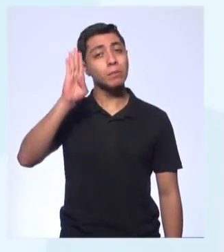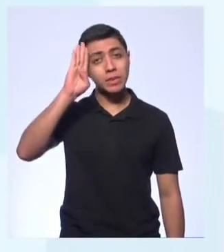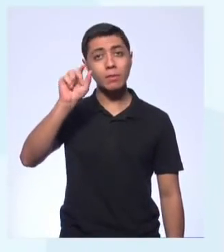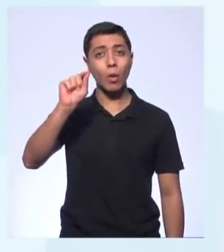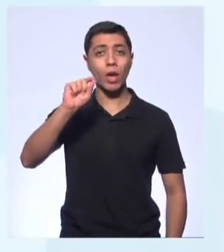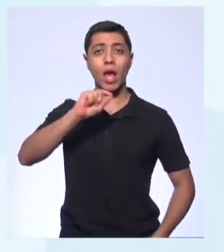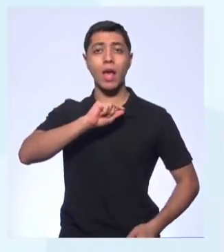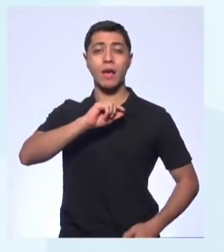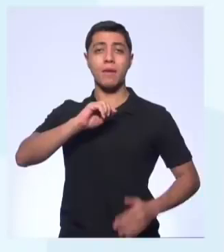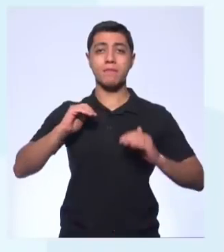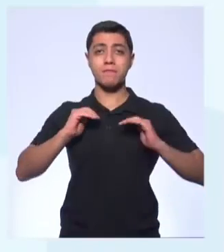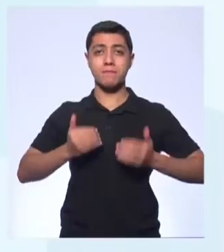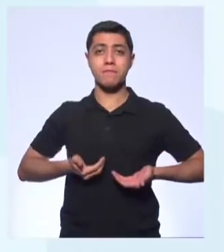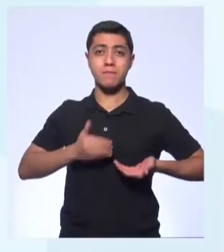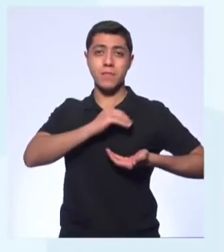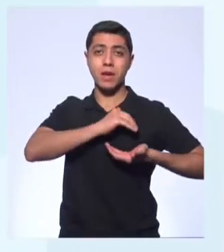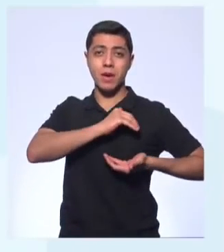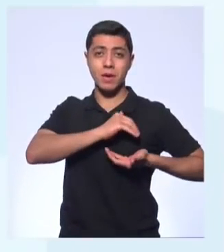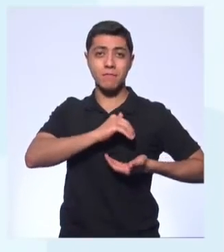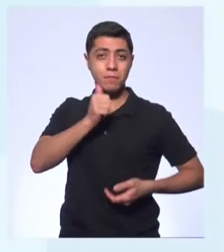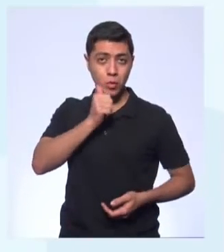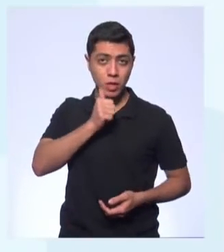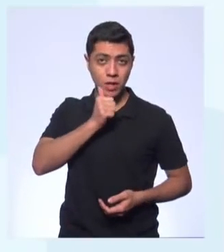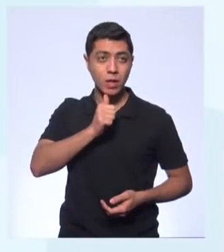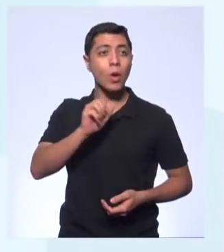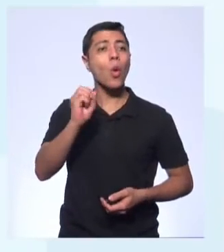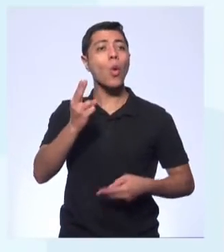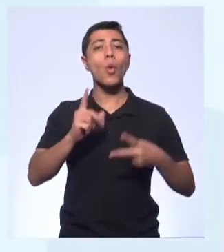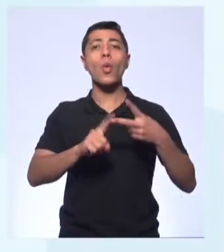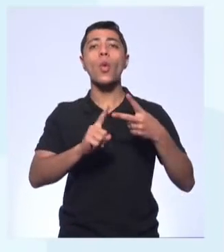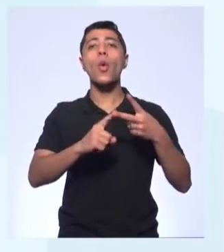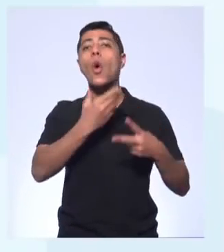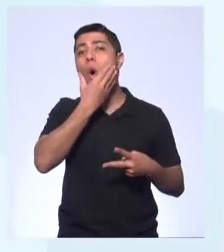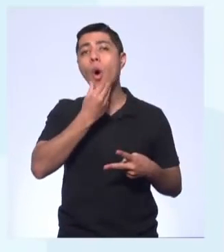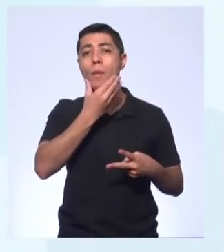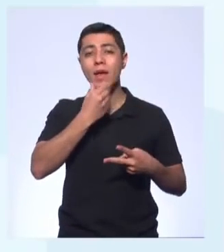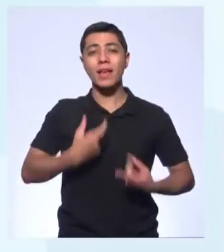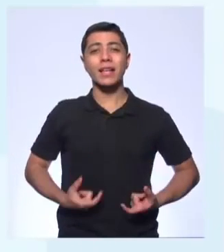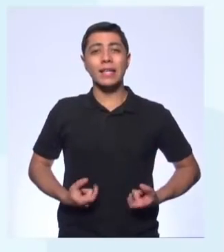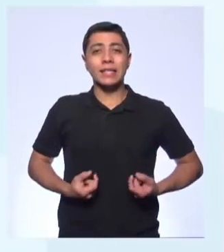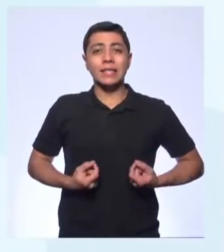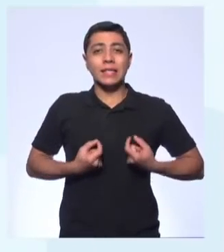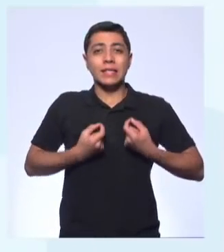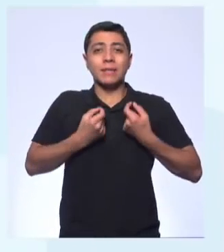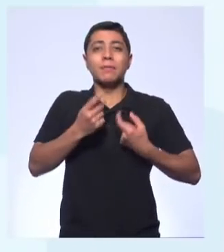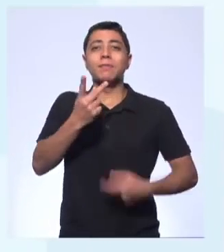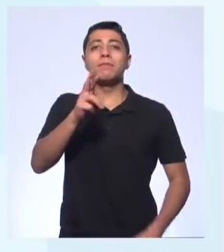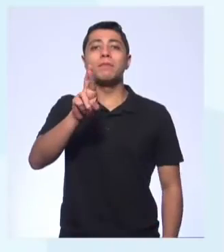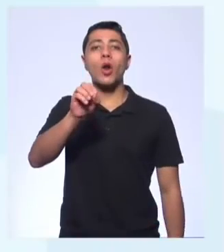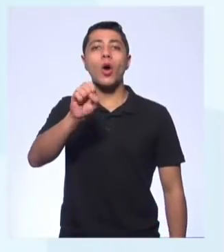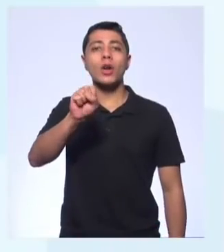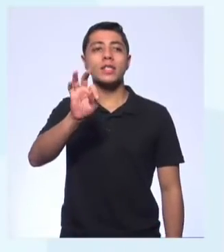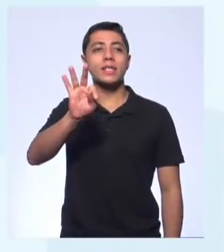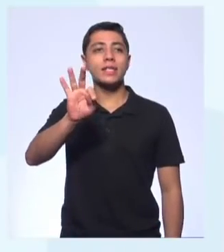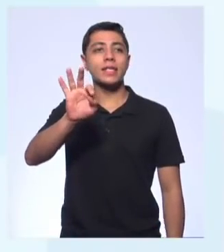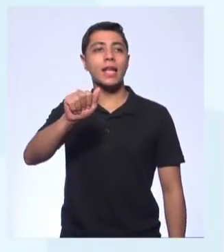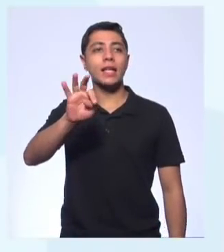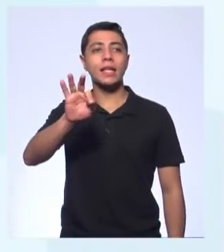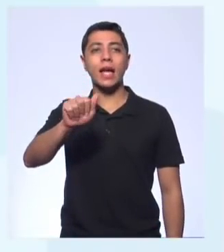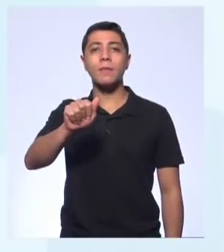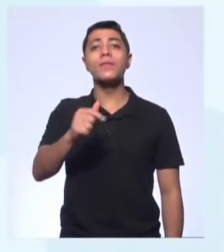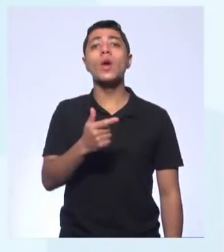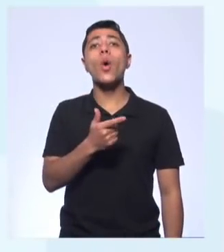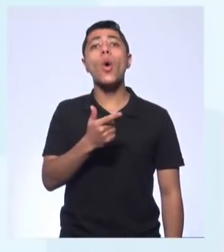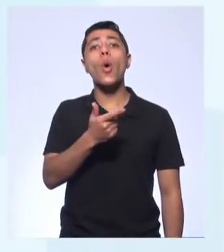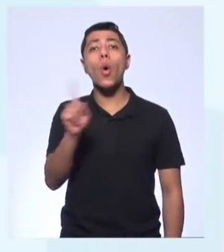de mama em mulheres, câncer de próstata em homens, os cânceres relacionados ao aparelho respiratório e o melanoma, que é o